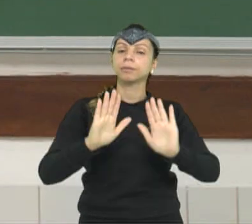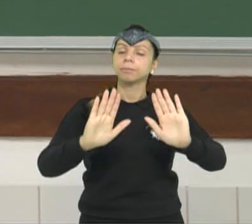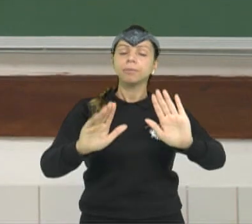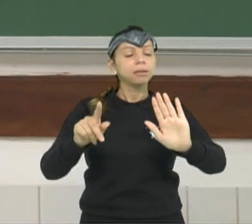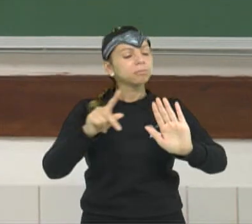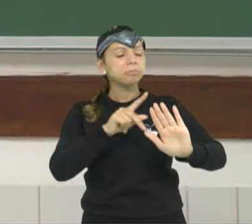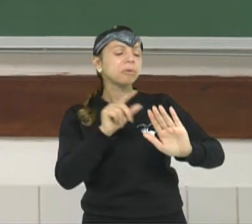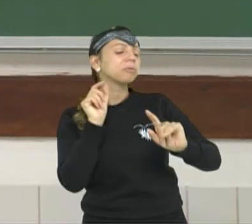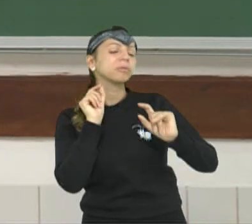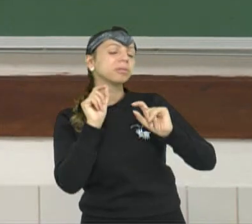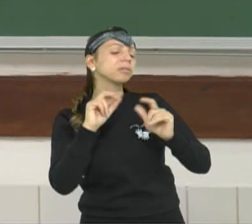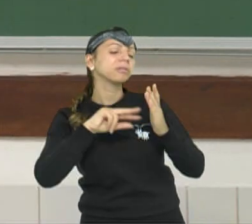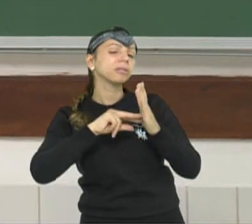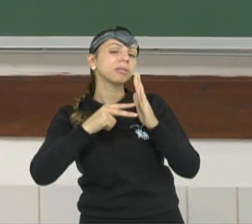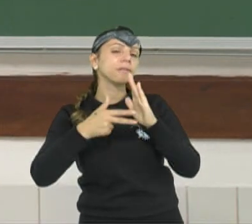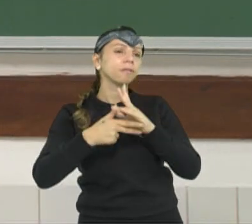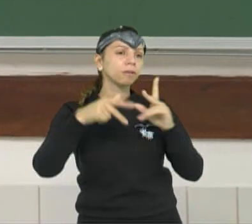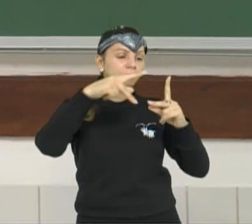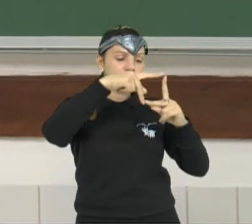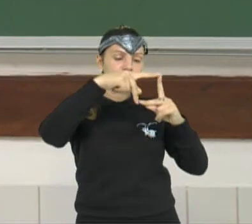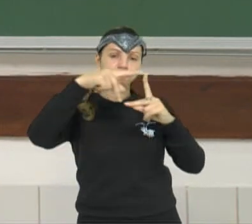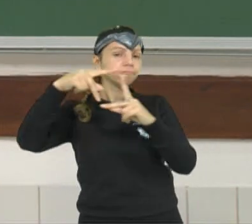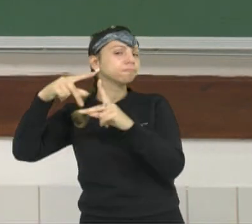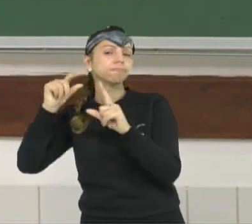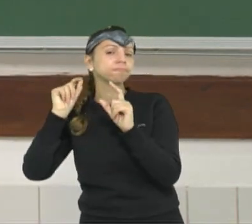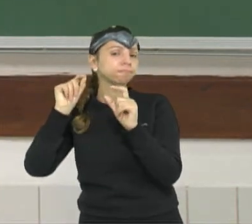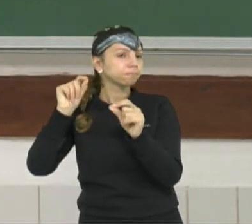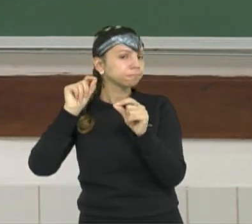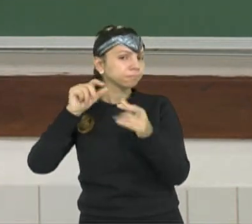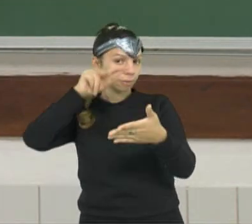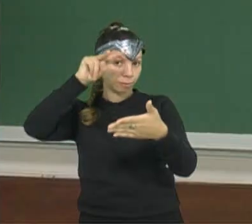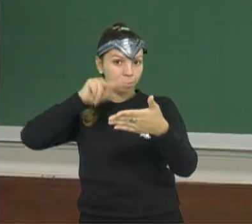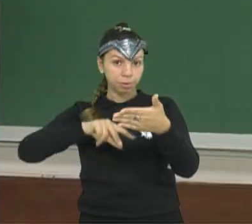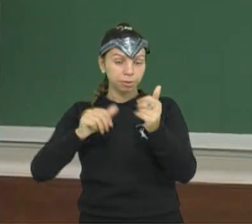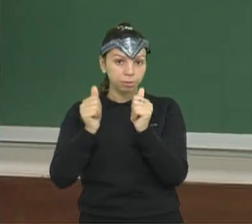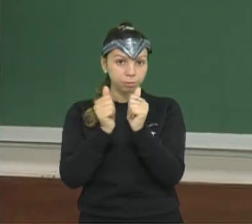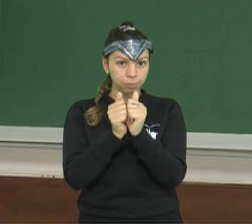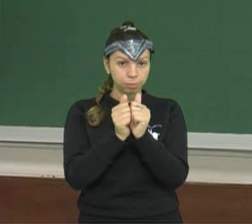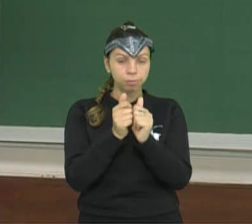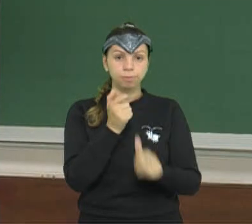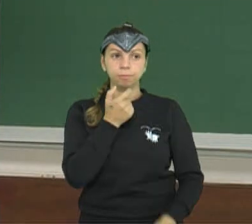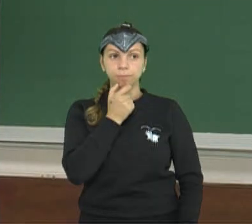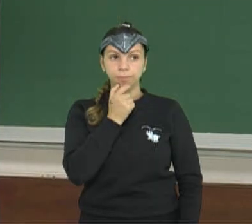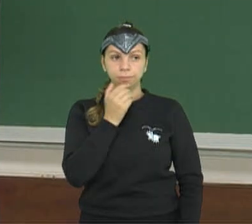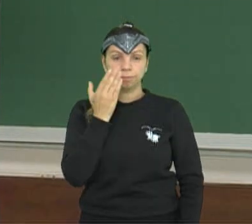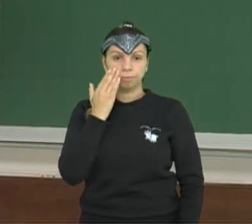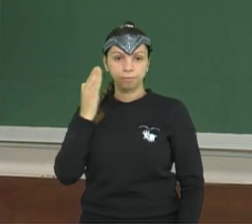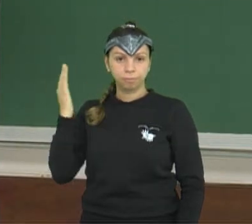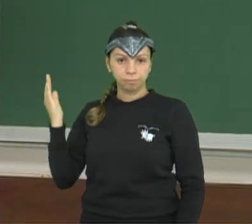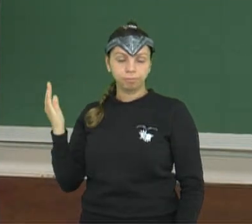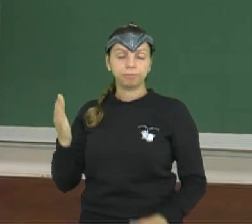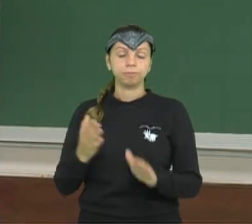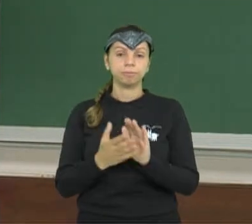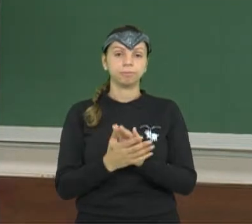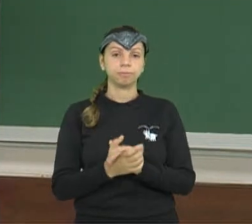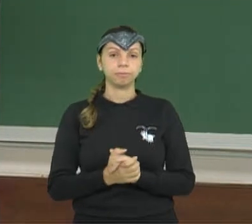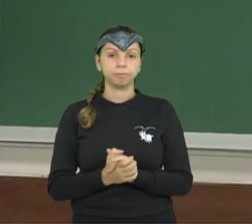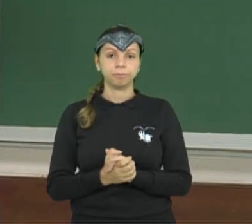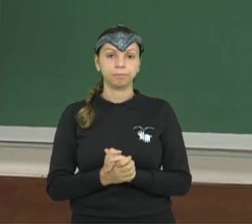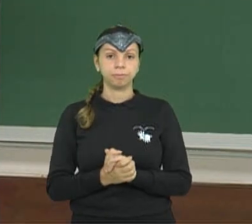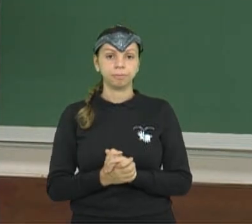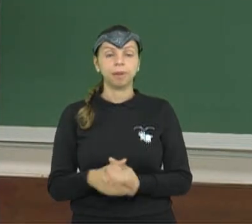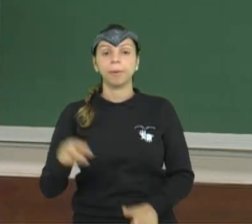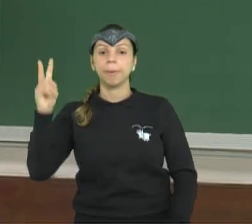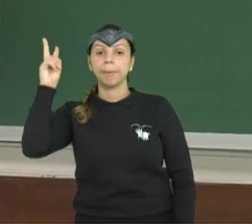o que é uma comic strip? Vamos ler com a teacher? Observem, é uma história em quadrinhos, ela